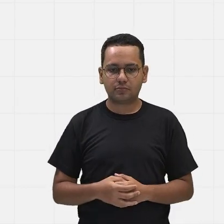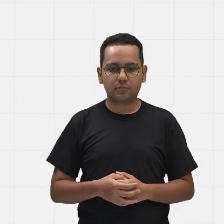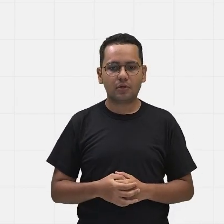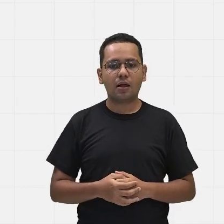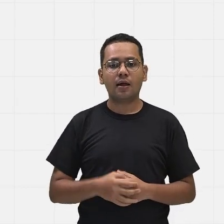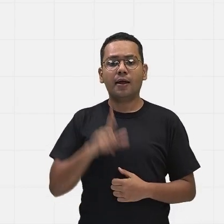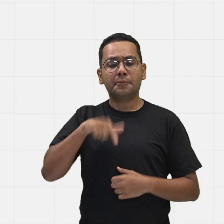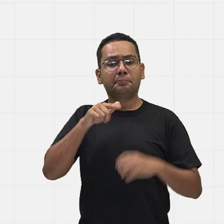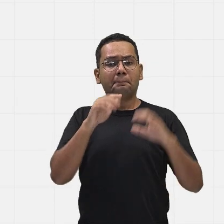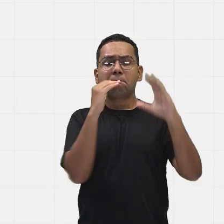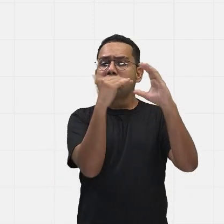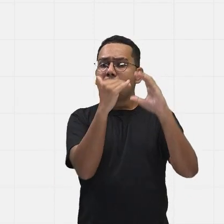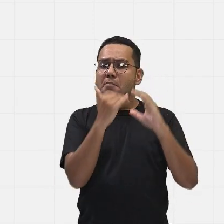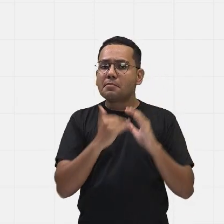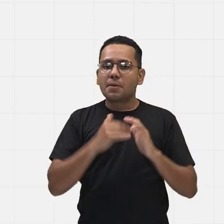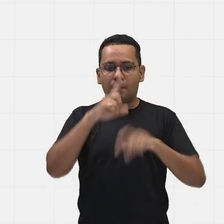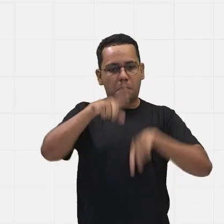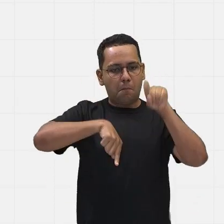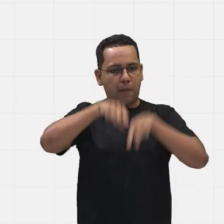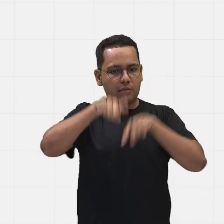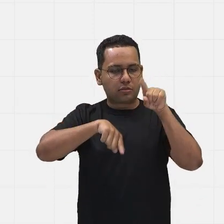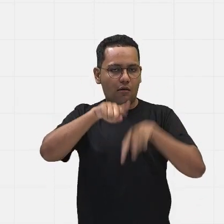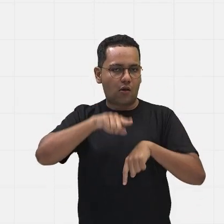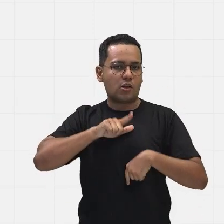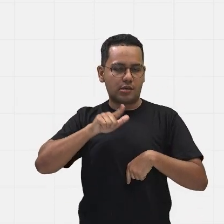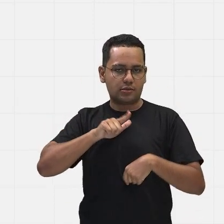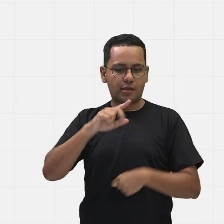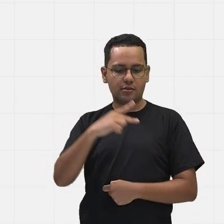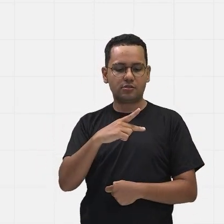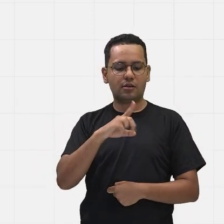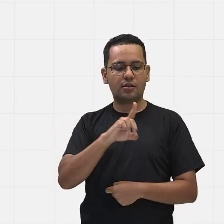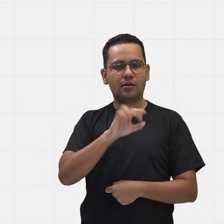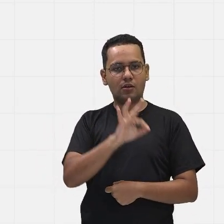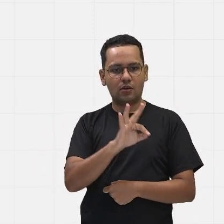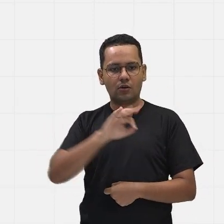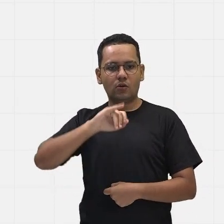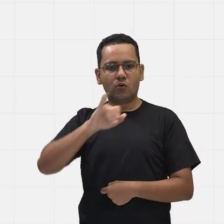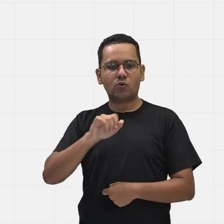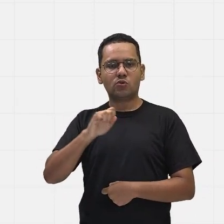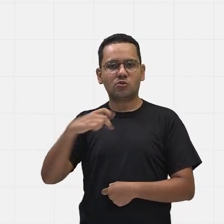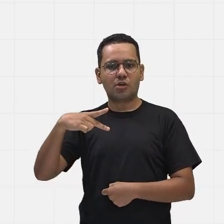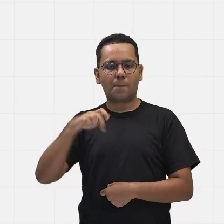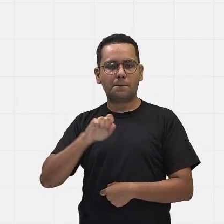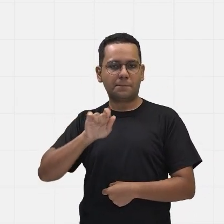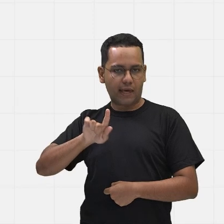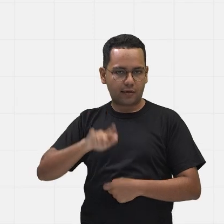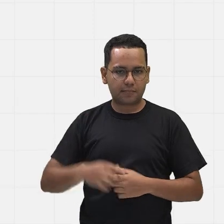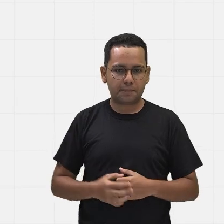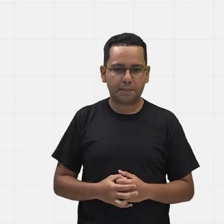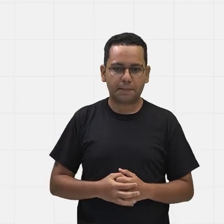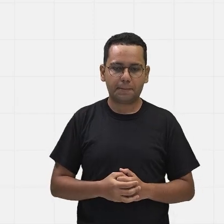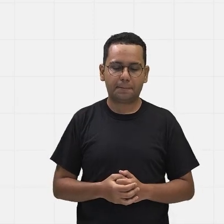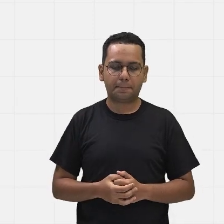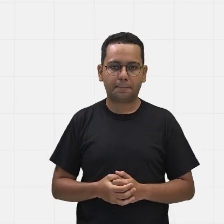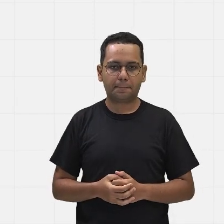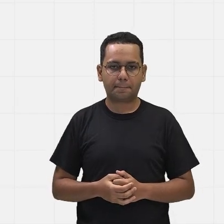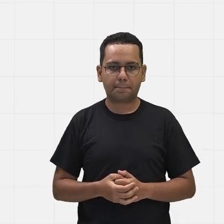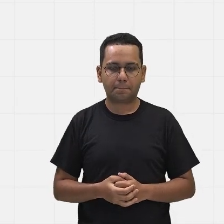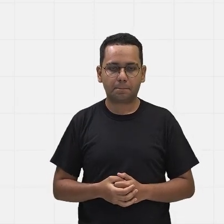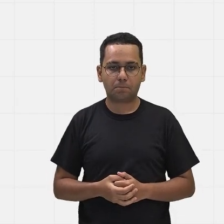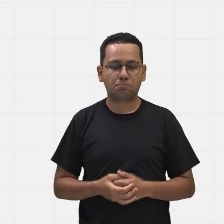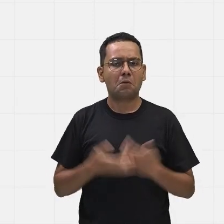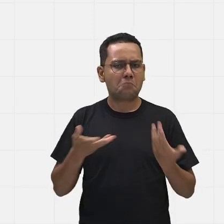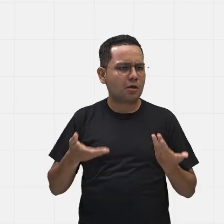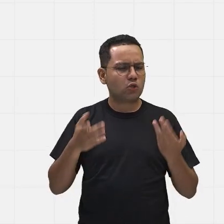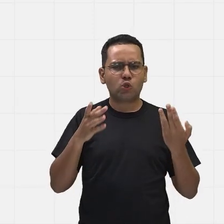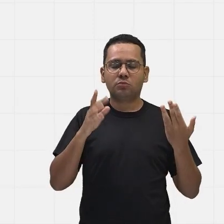material. Tanto faz os arquivos em PDF ou JPEG. Todo o conteúdo que é ministrado, esse material é enviado